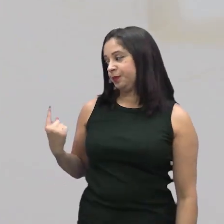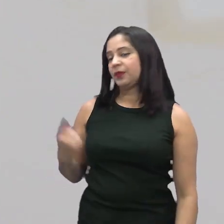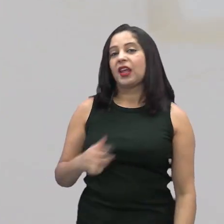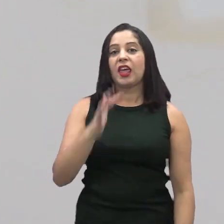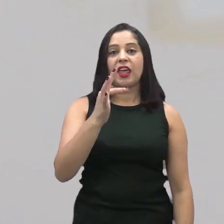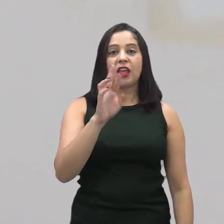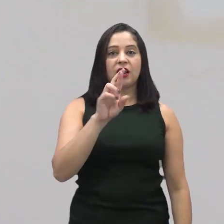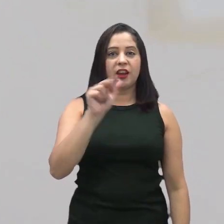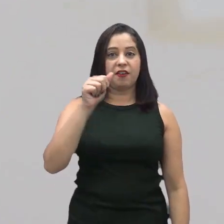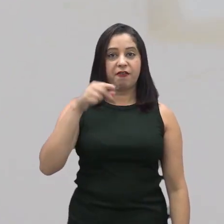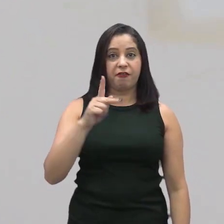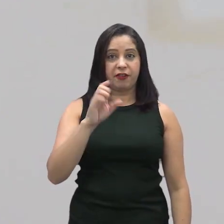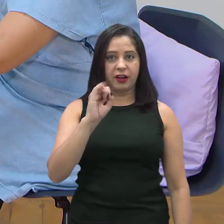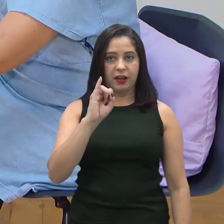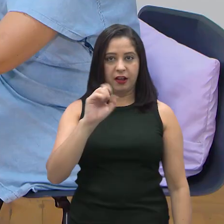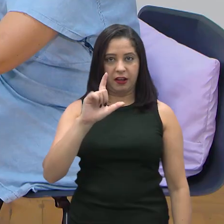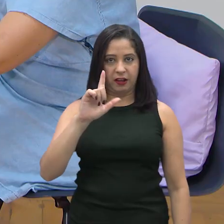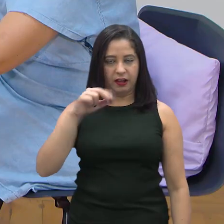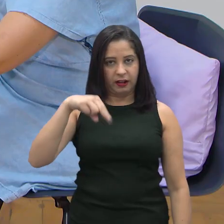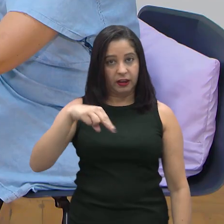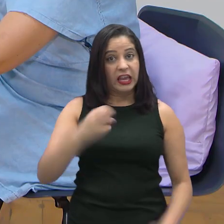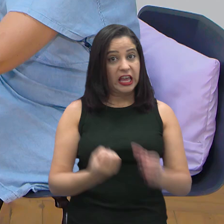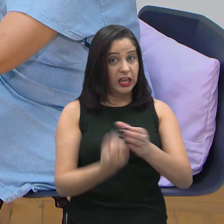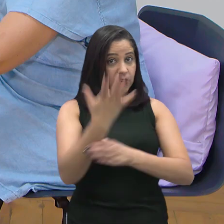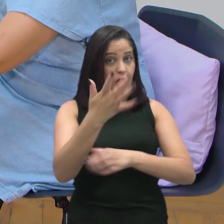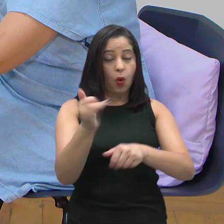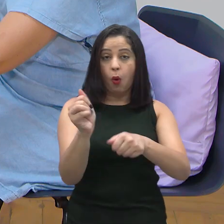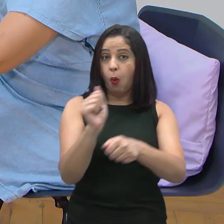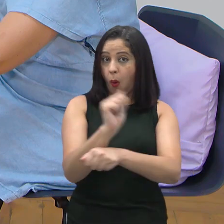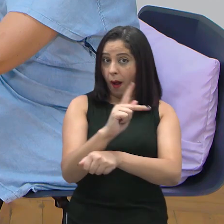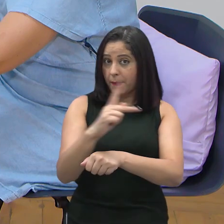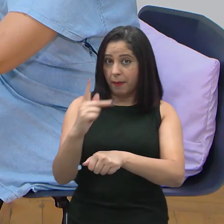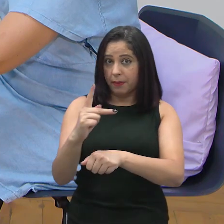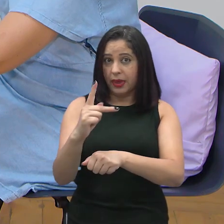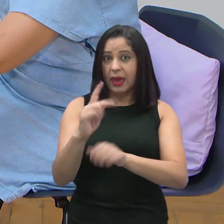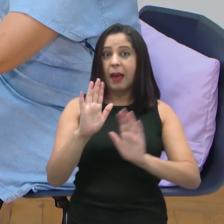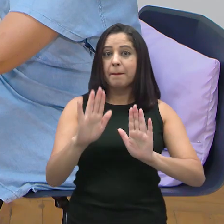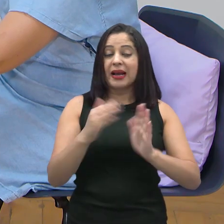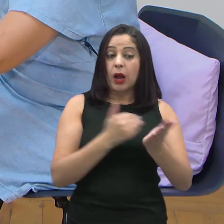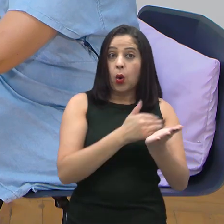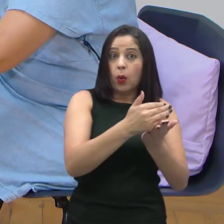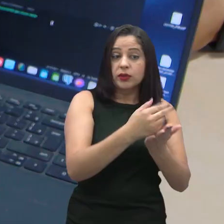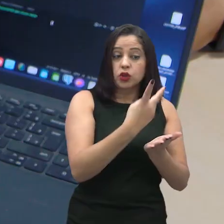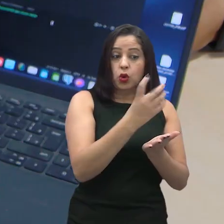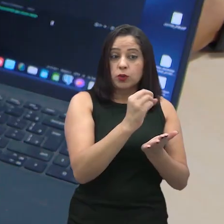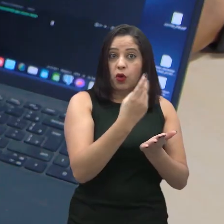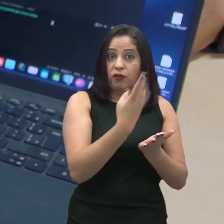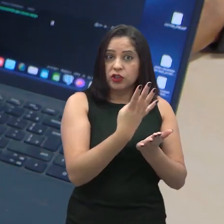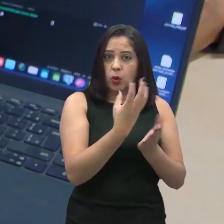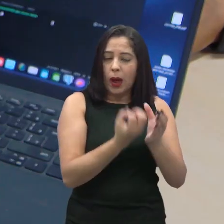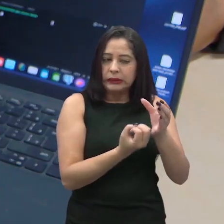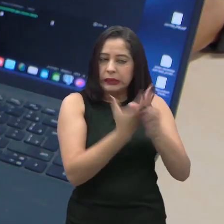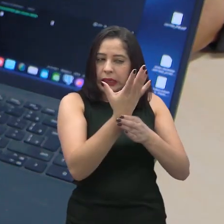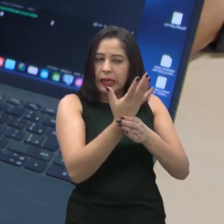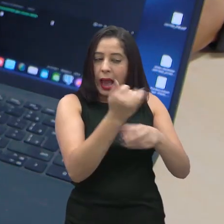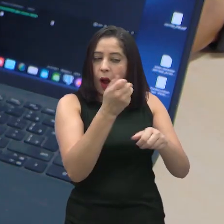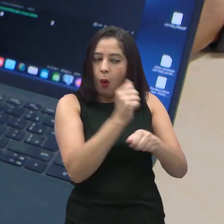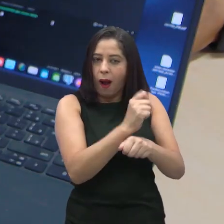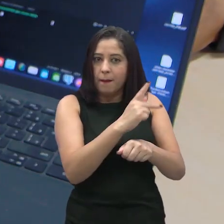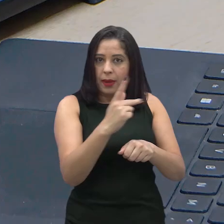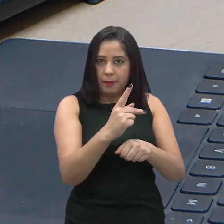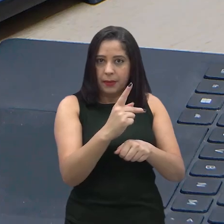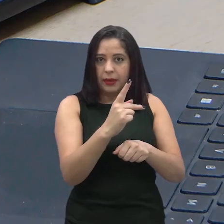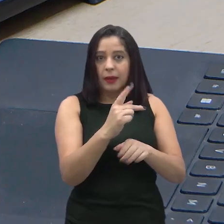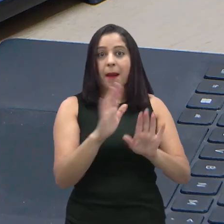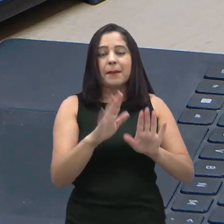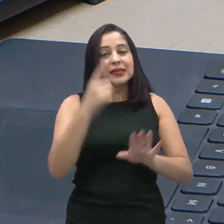e programador do aplicativo e conta que começaram a idealizar o projeto em 2024. A criação do inventário